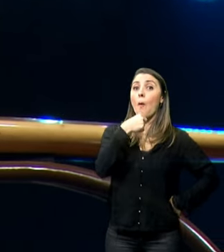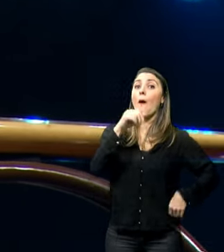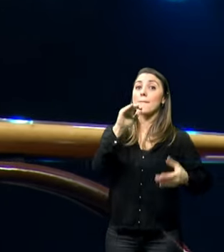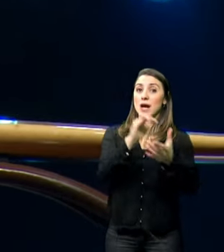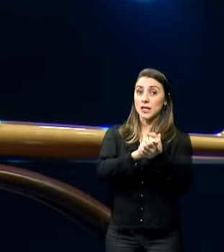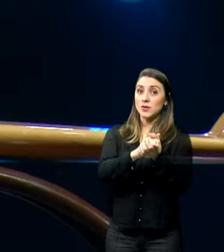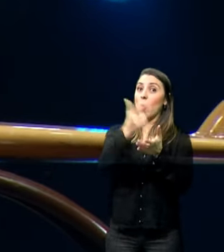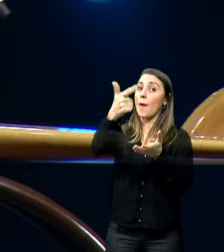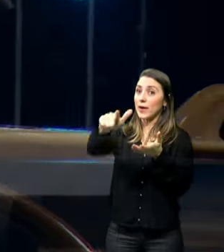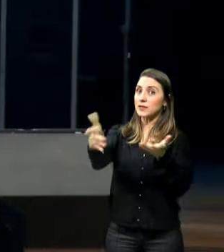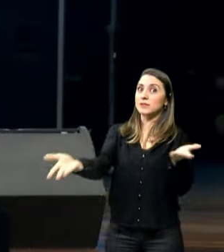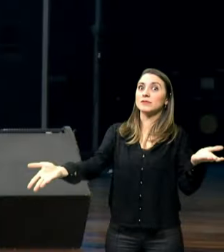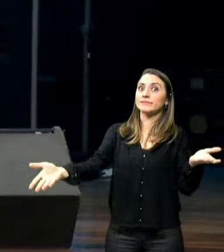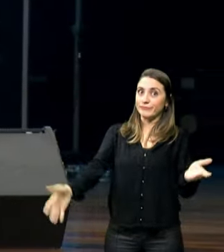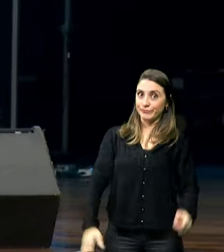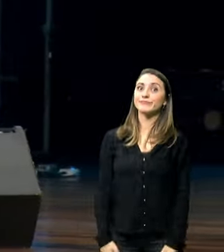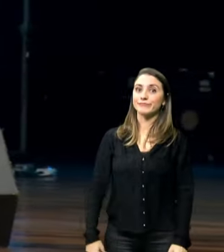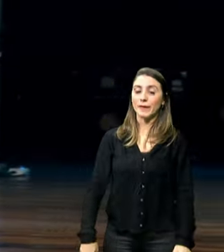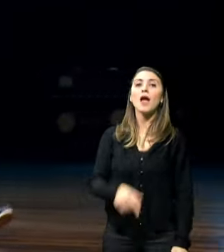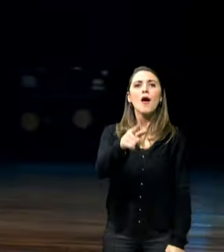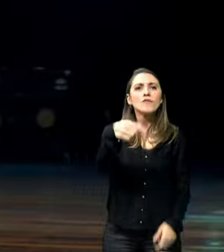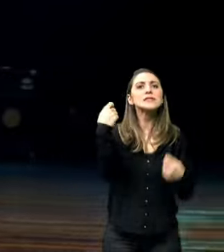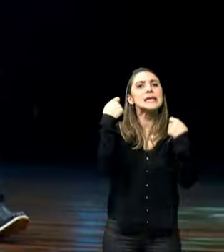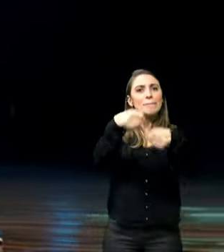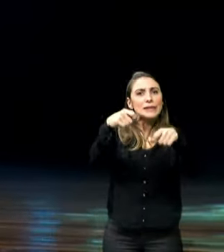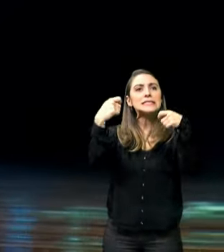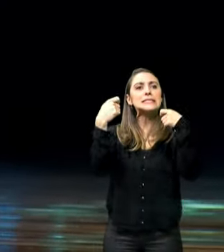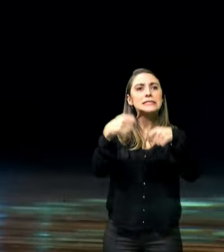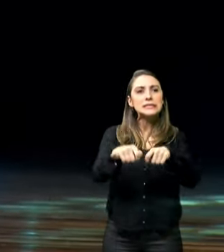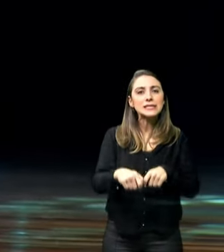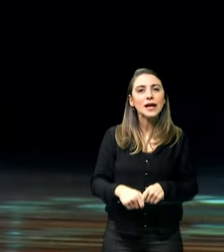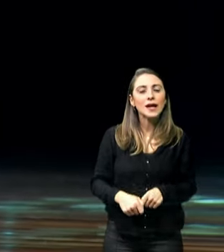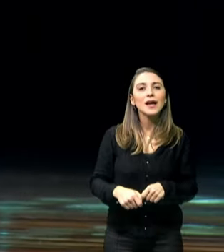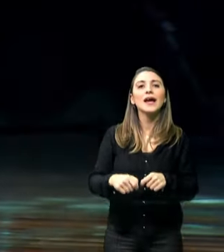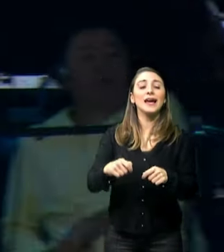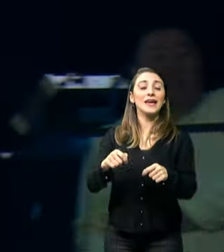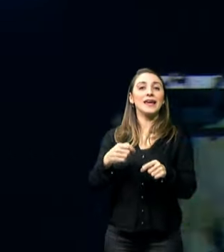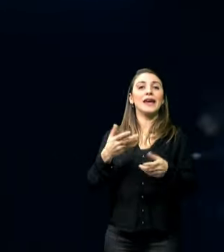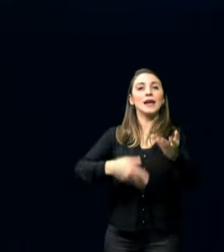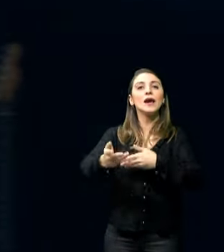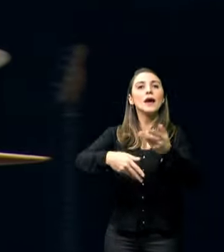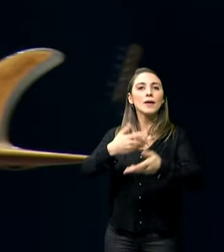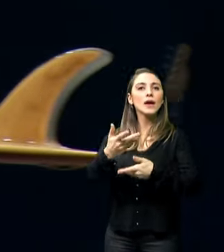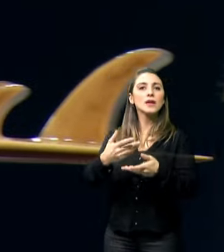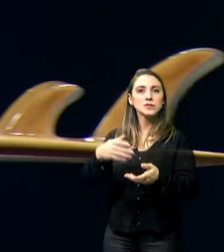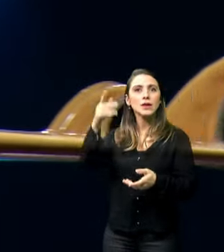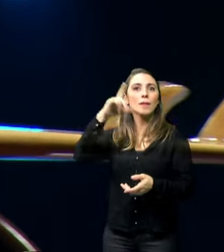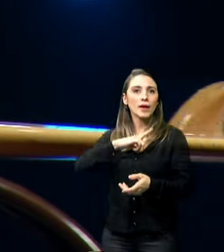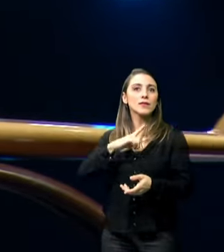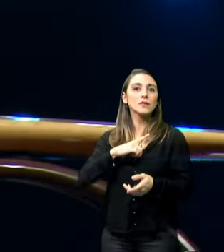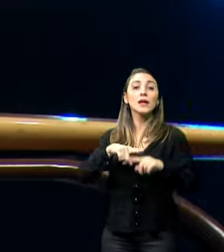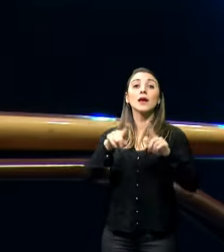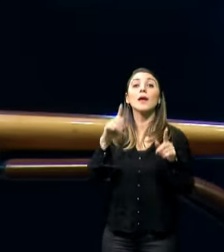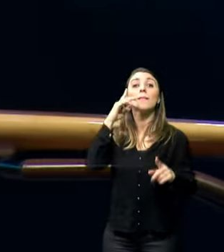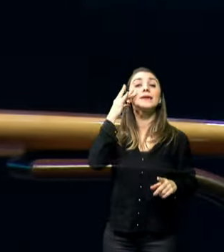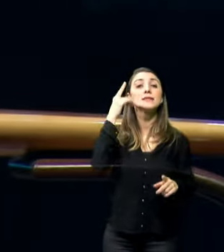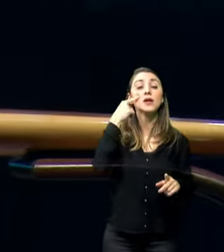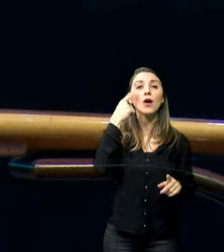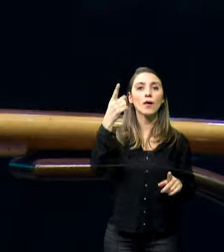Claro que você deve construir relacionamentos. O apóstolo Paulo, em 2 Coríntios 8, 26, 23,